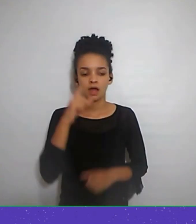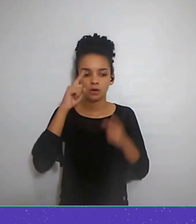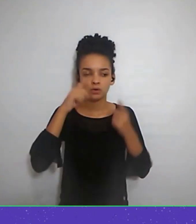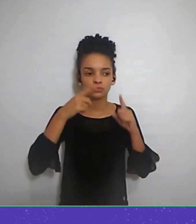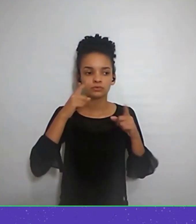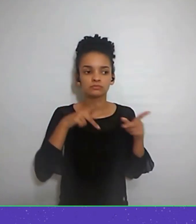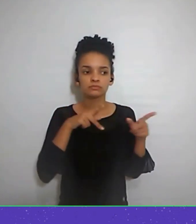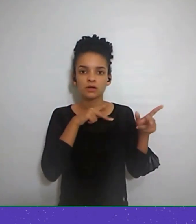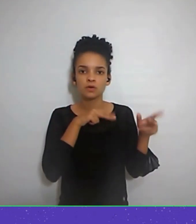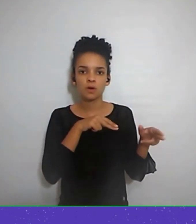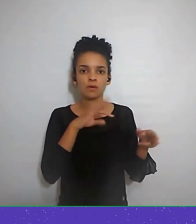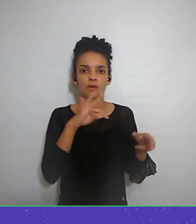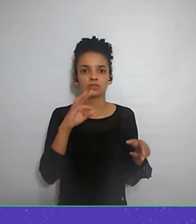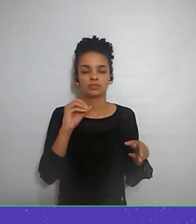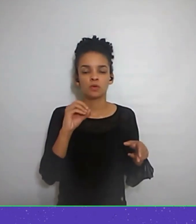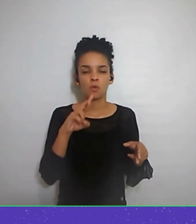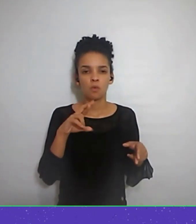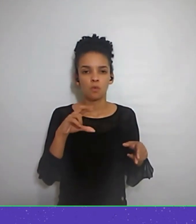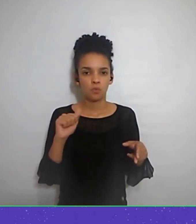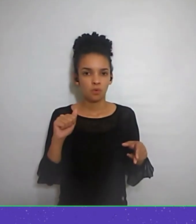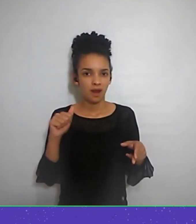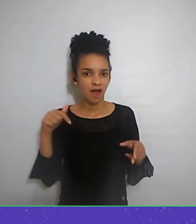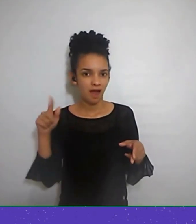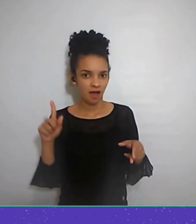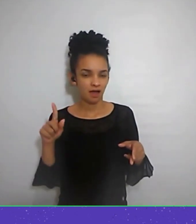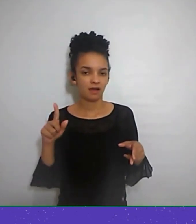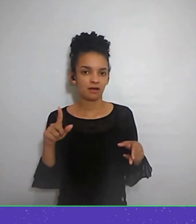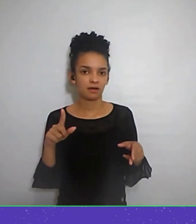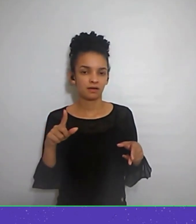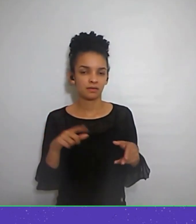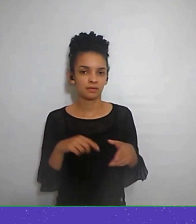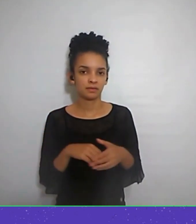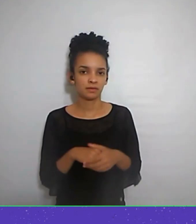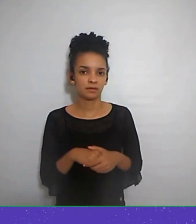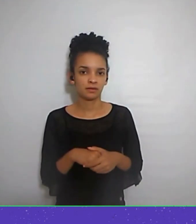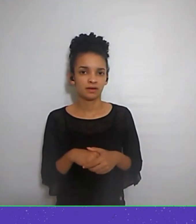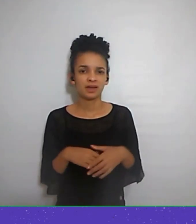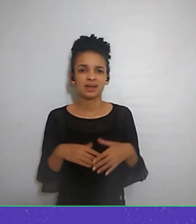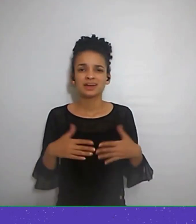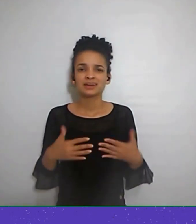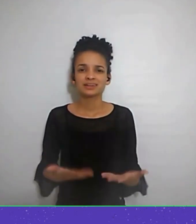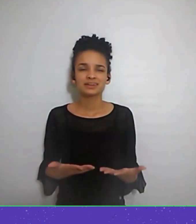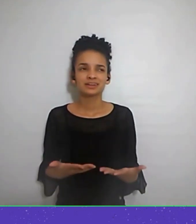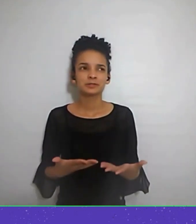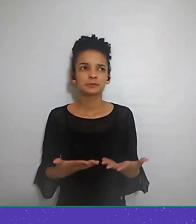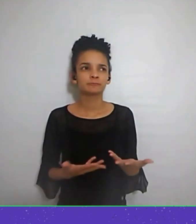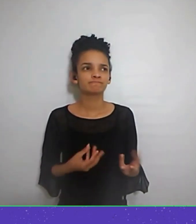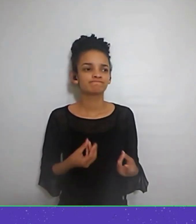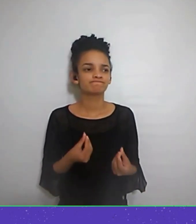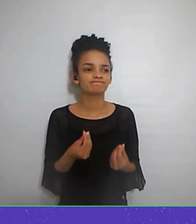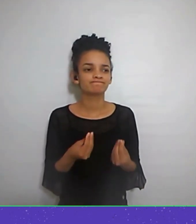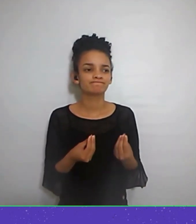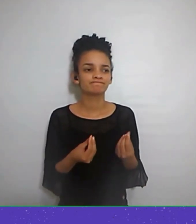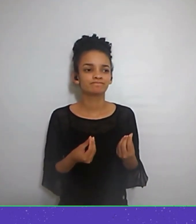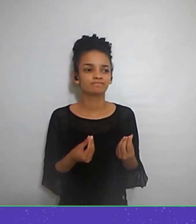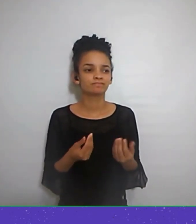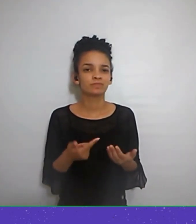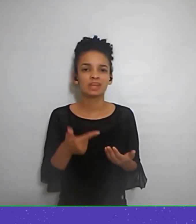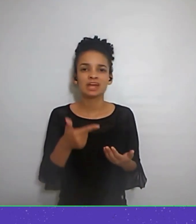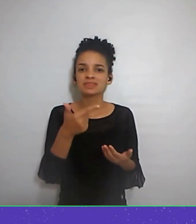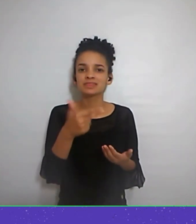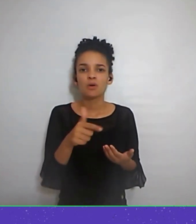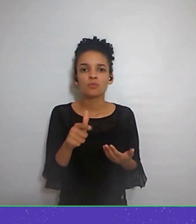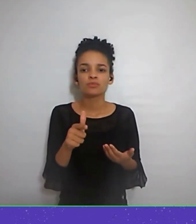Por isso, irmãos, assim se perde a direção certa.